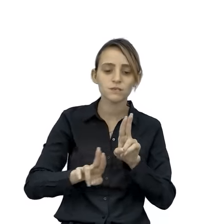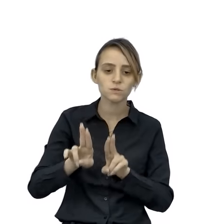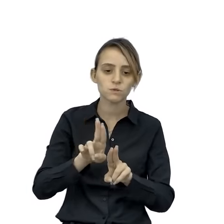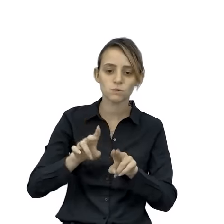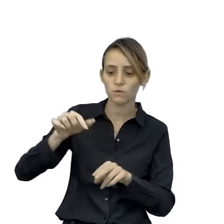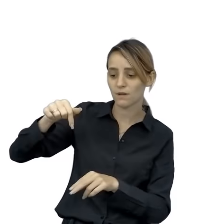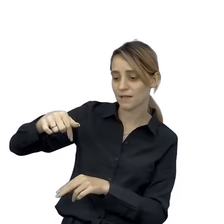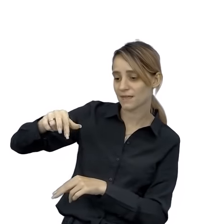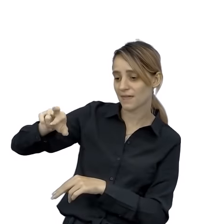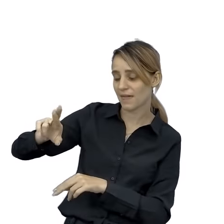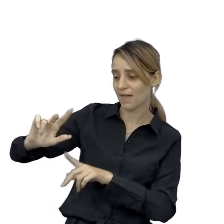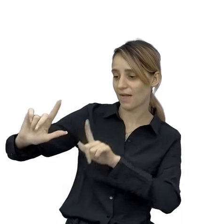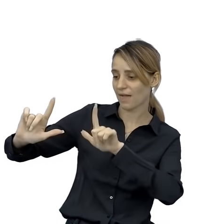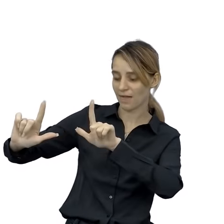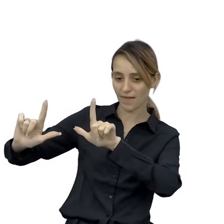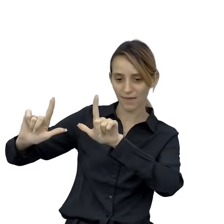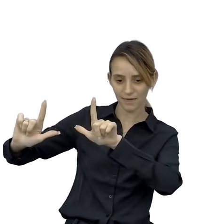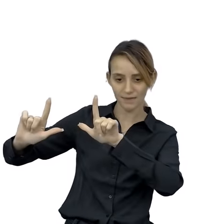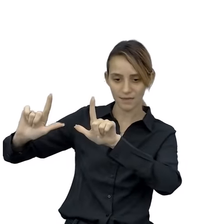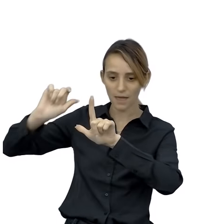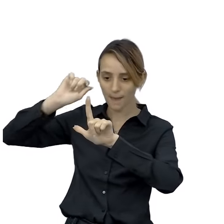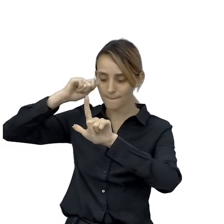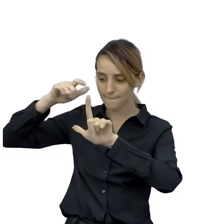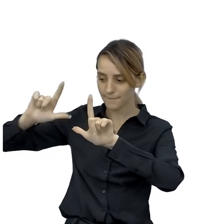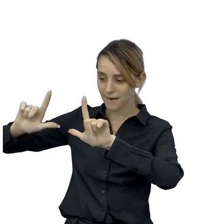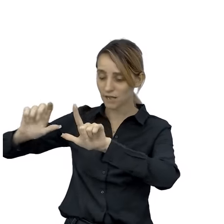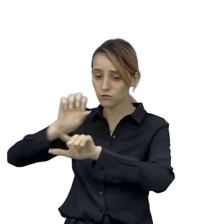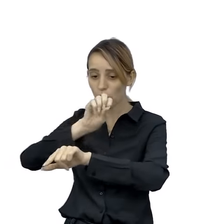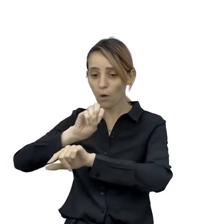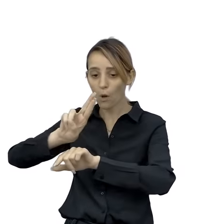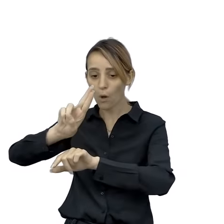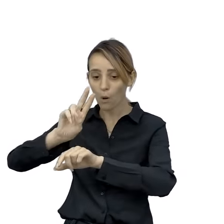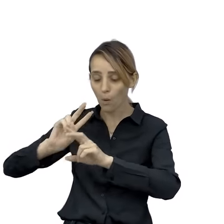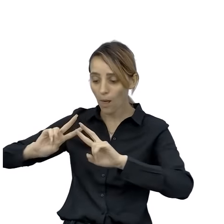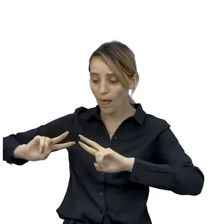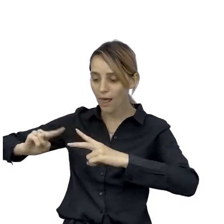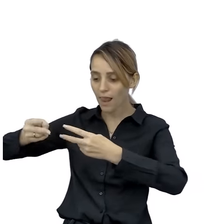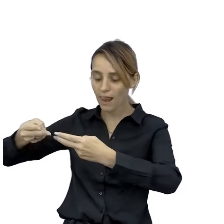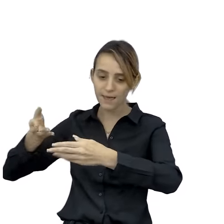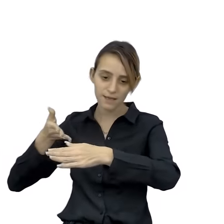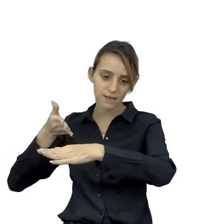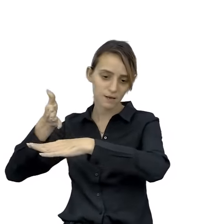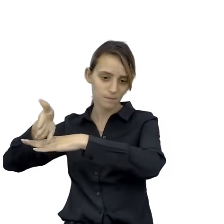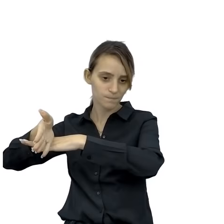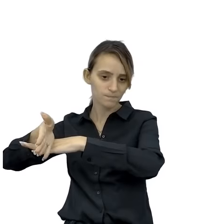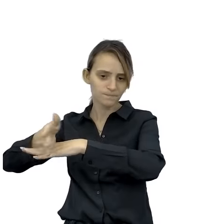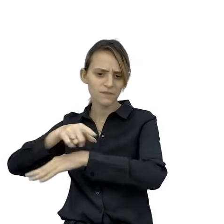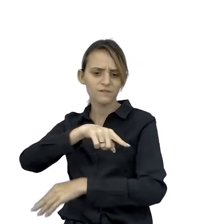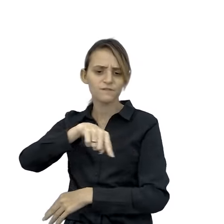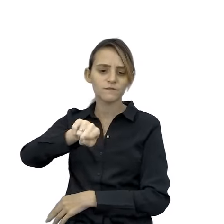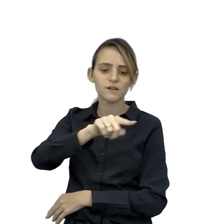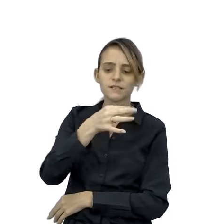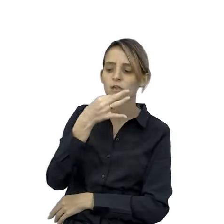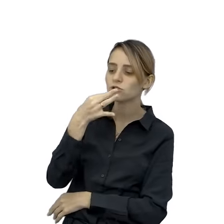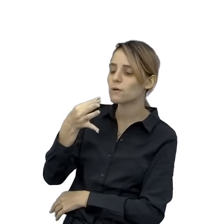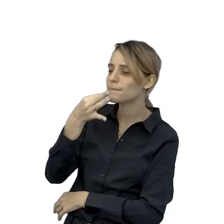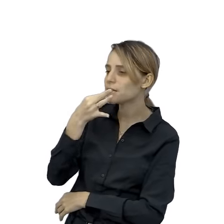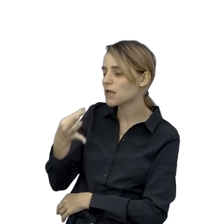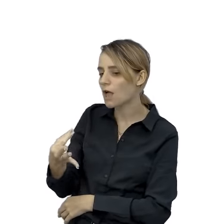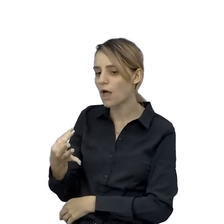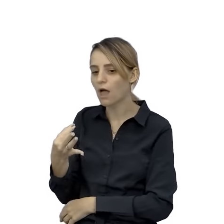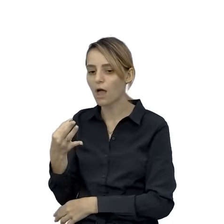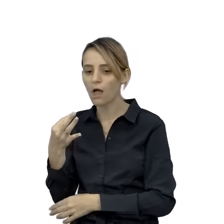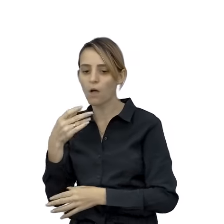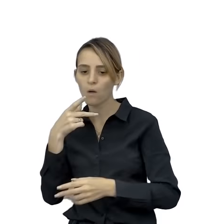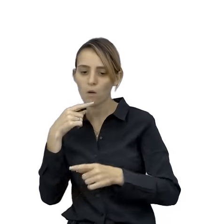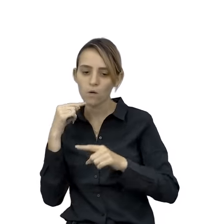o QR Code, né, ou entrar pelo link, para que possam, né, opinar, falar sobre as formações, se